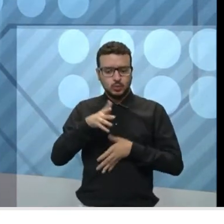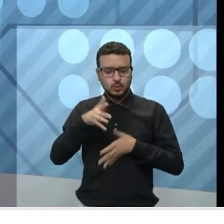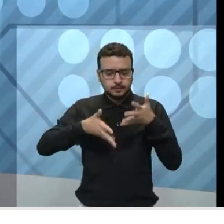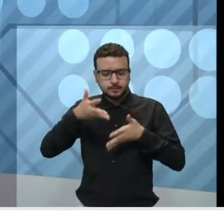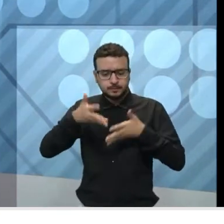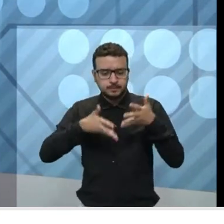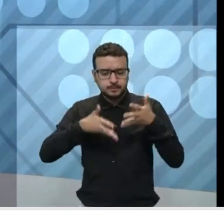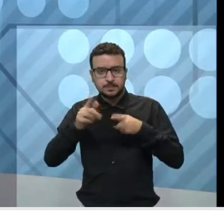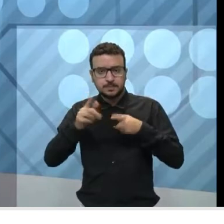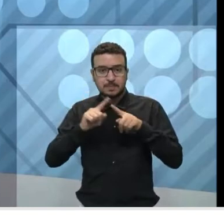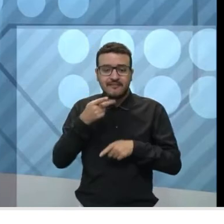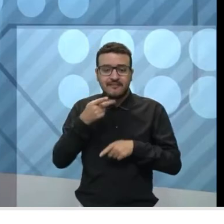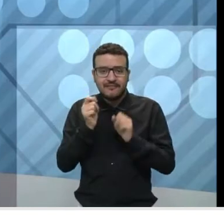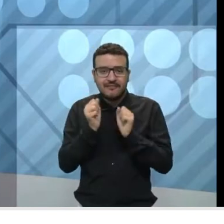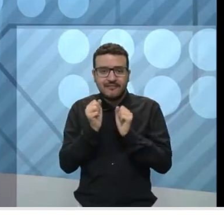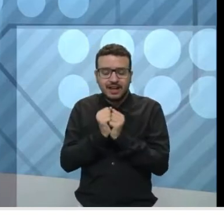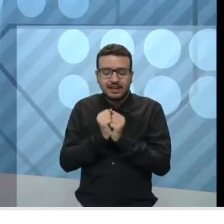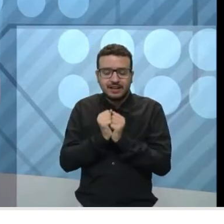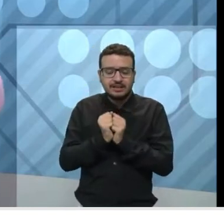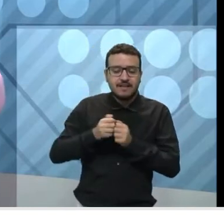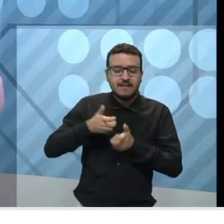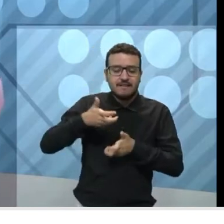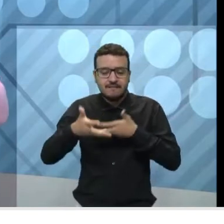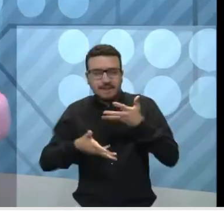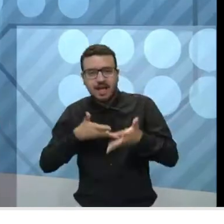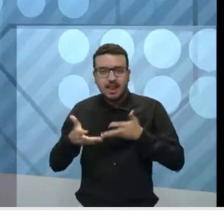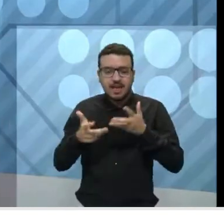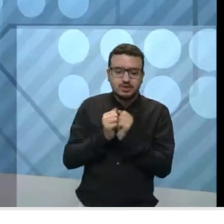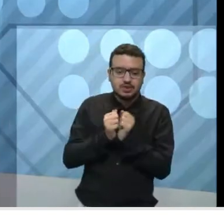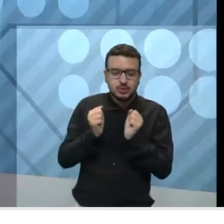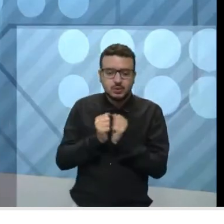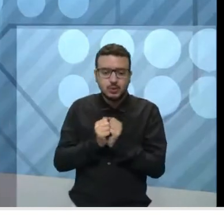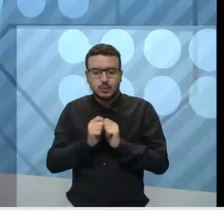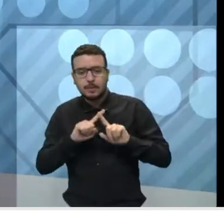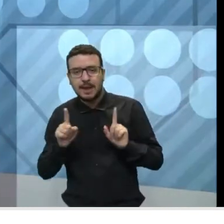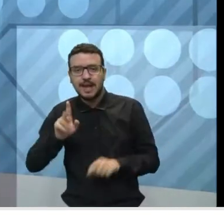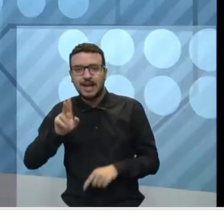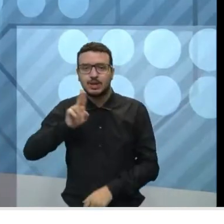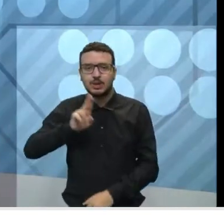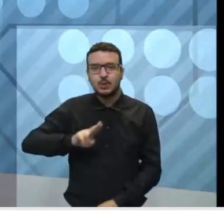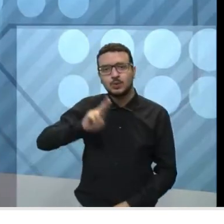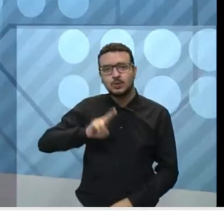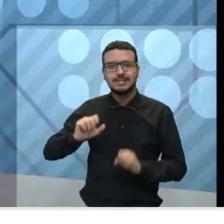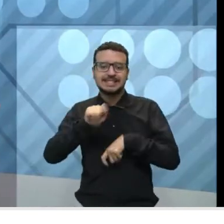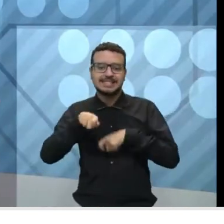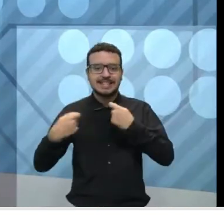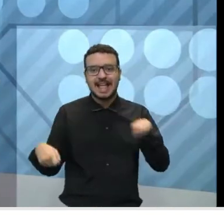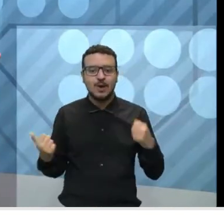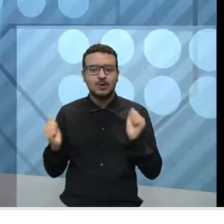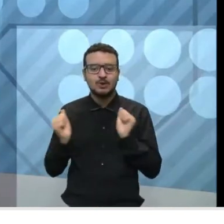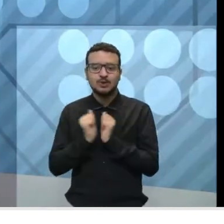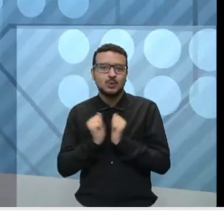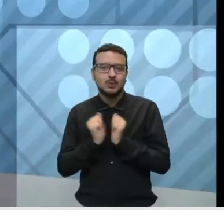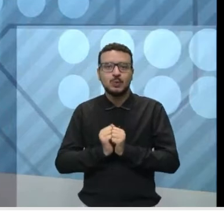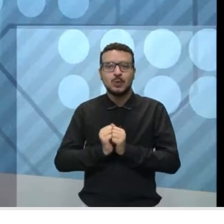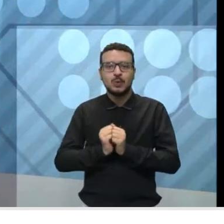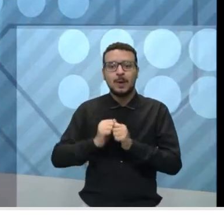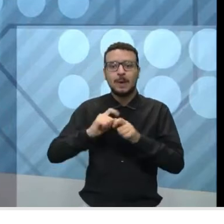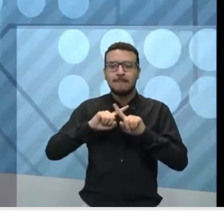mas agora ele podia usar sinais, mas ele não utilizava os sinais de modo adequado, porque ele estava misturando duas línguas com estruturas